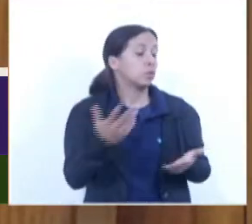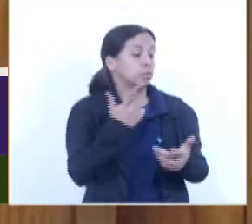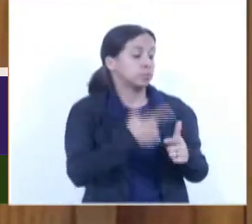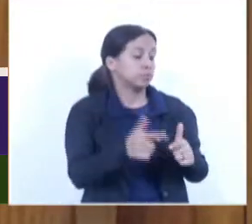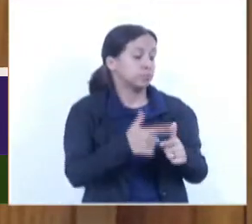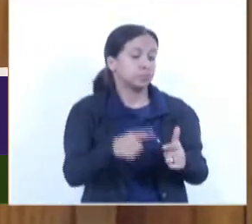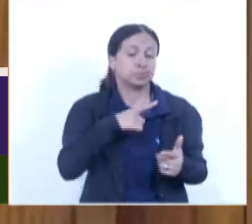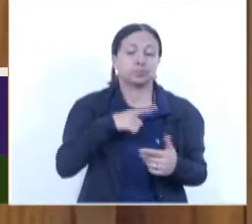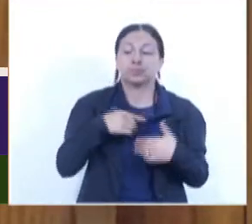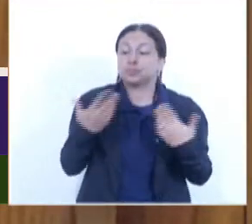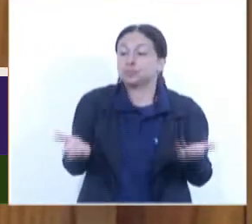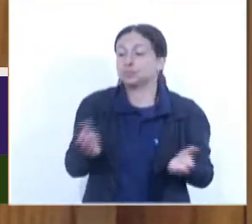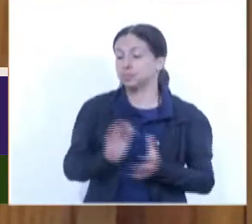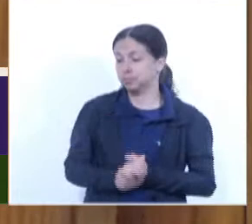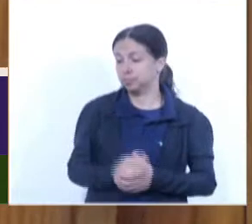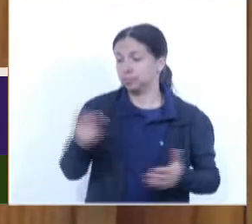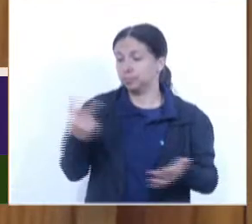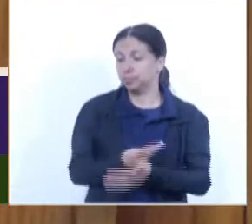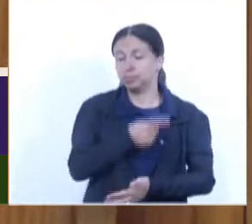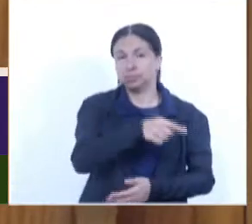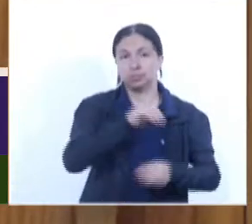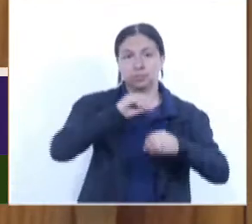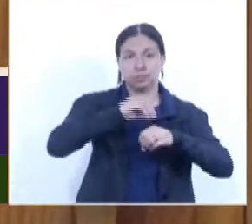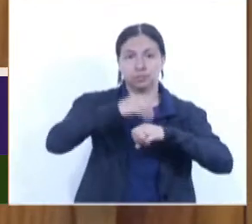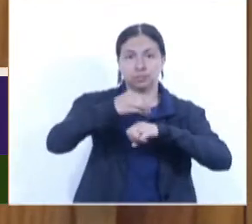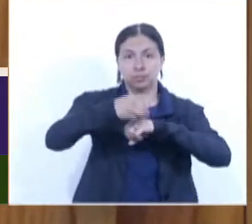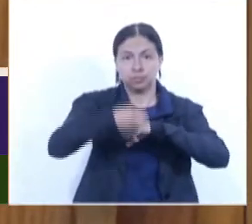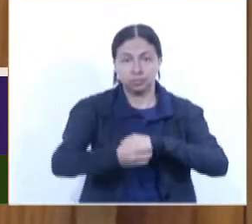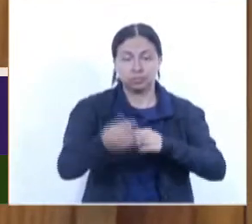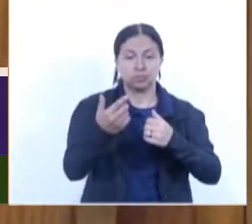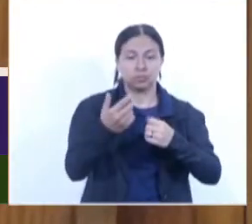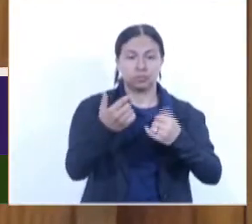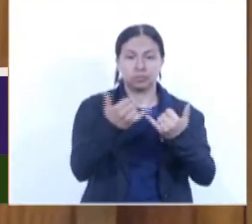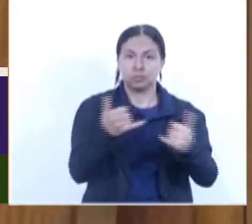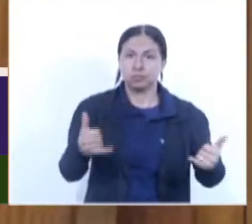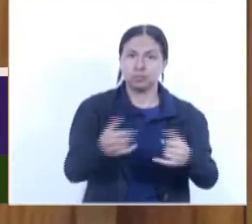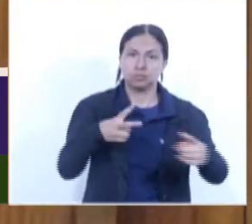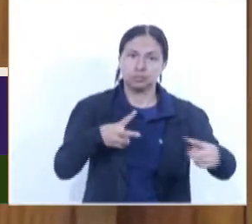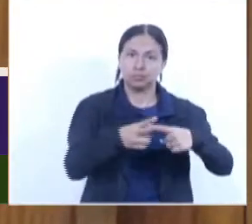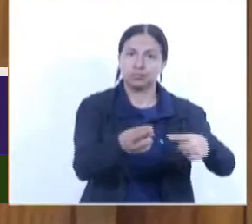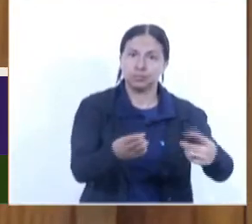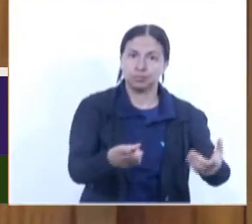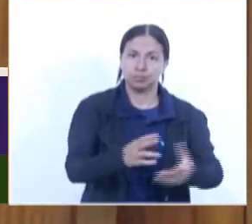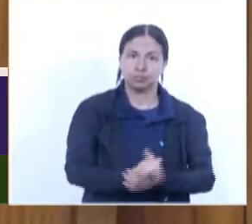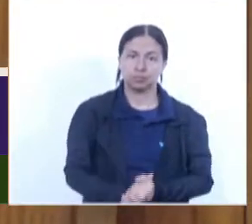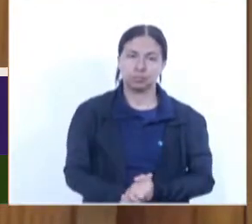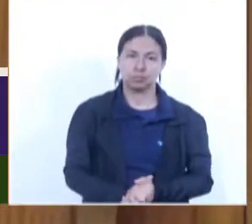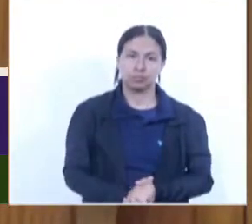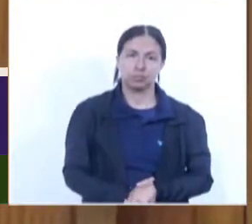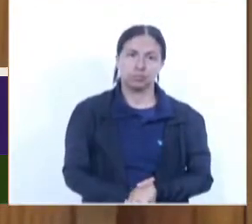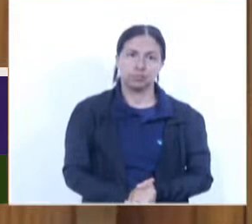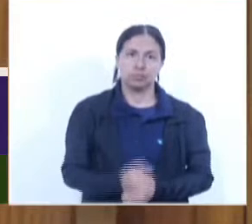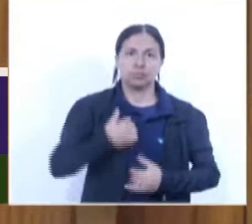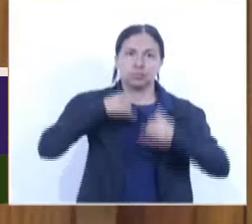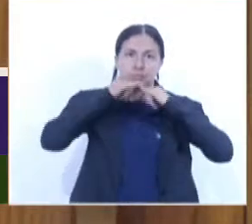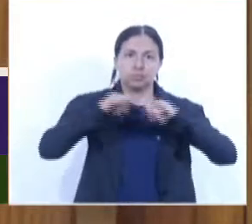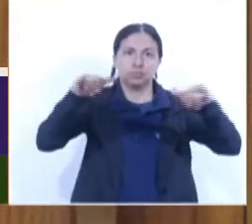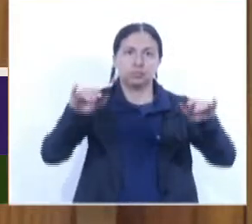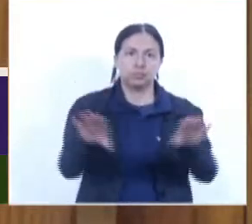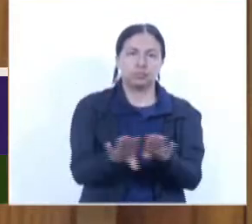está acontecendo no shopping Parque com as quedas constantes de energia eu quero também dizer que um